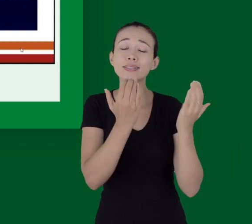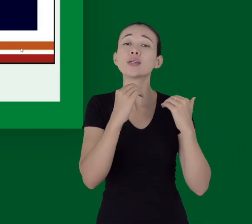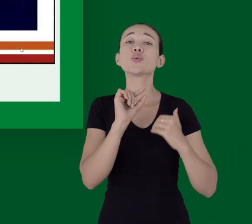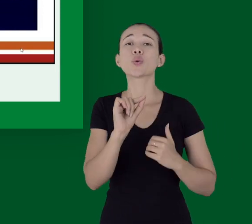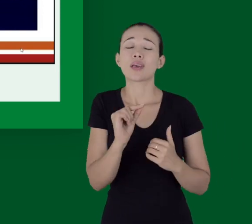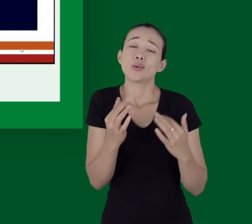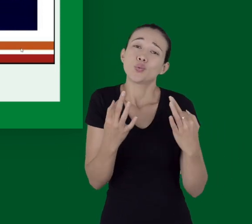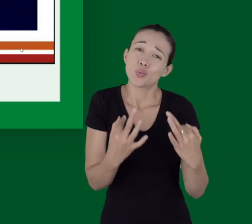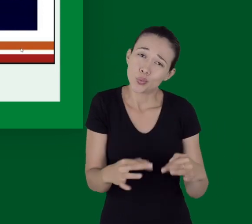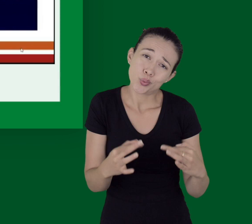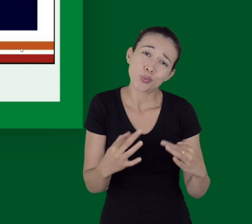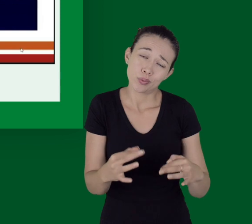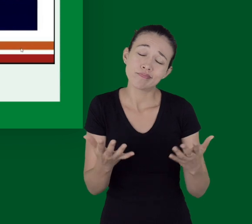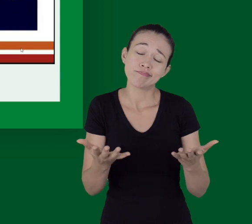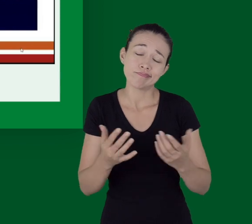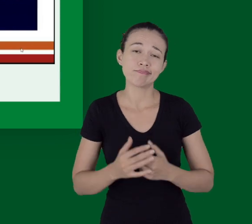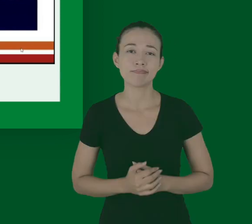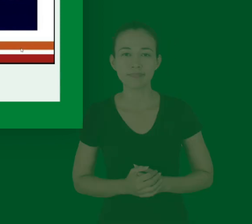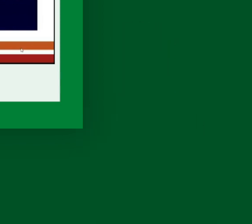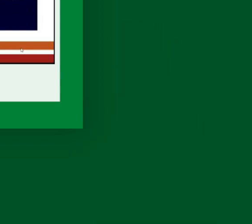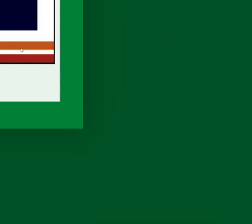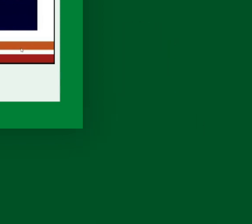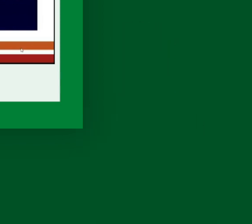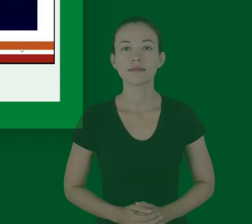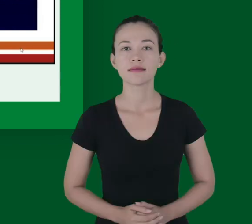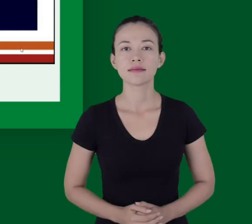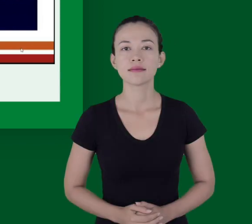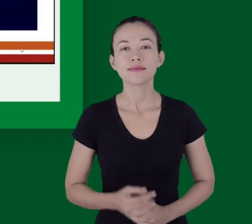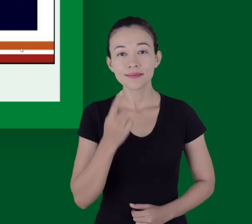chegar e vai doer, tá? Que é a isquemia.